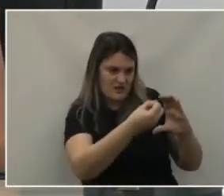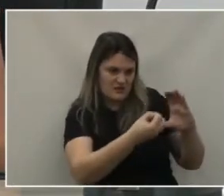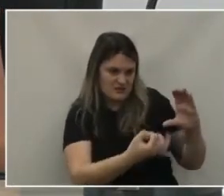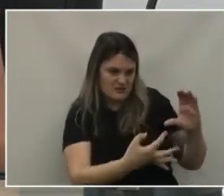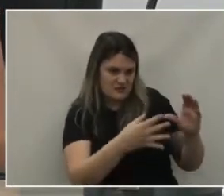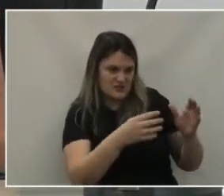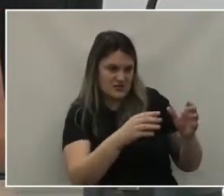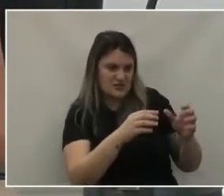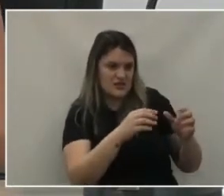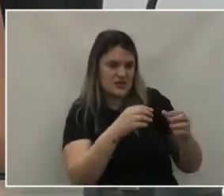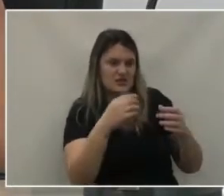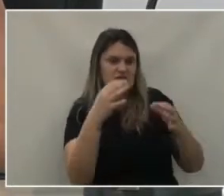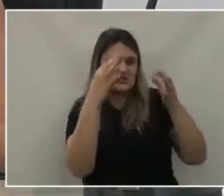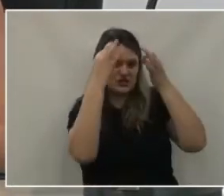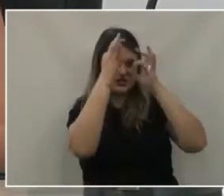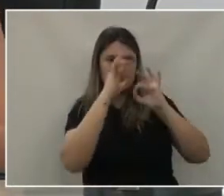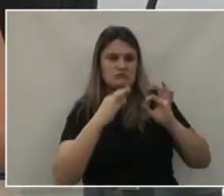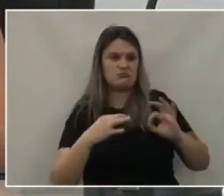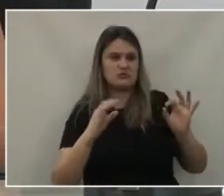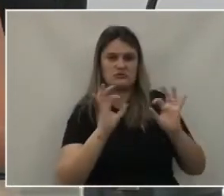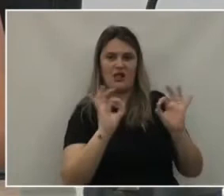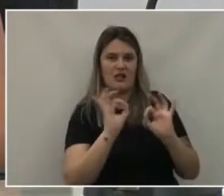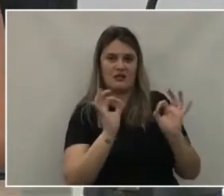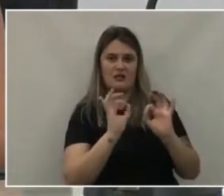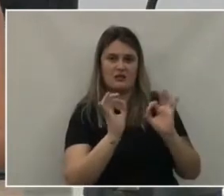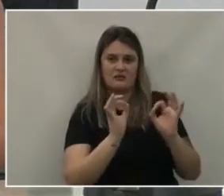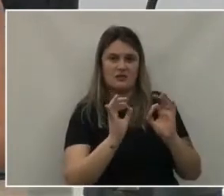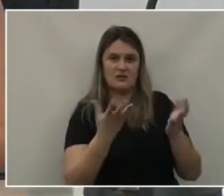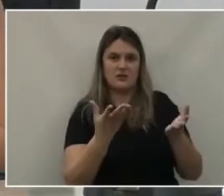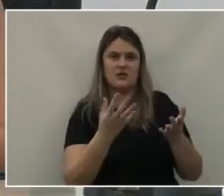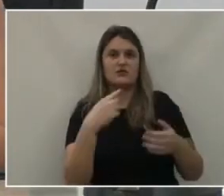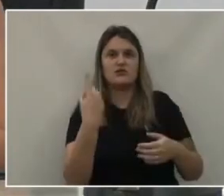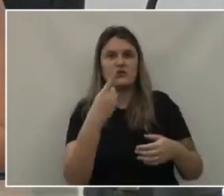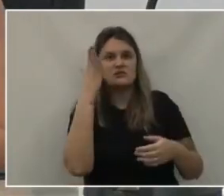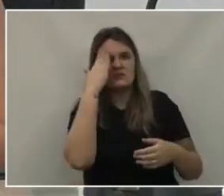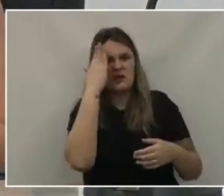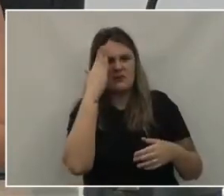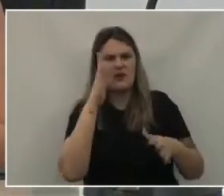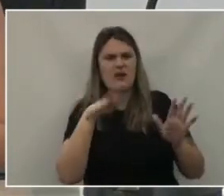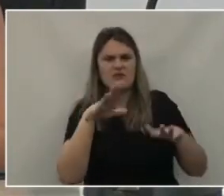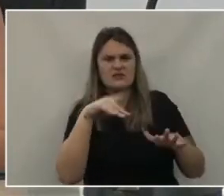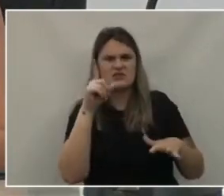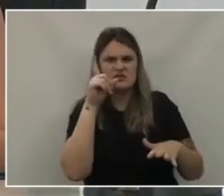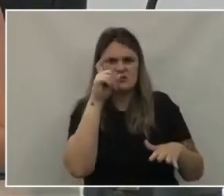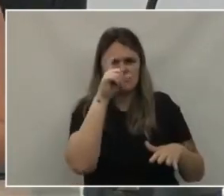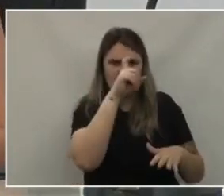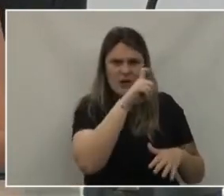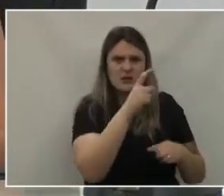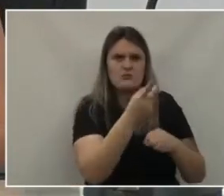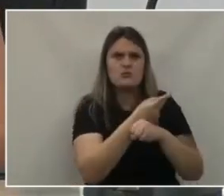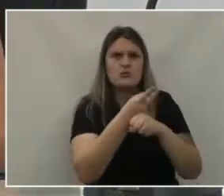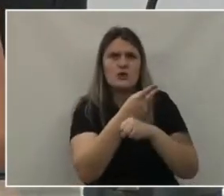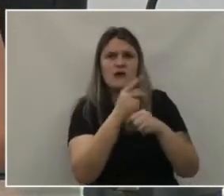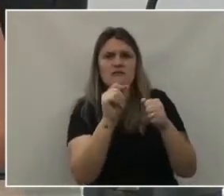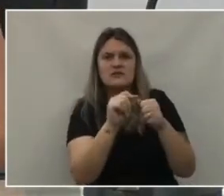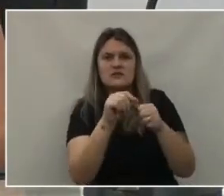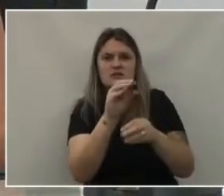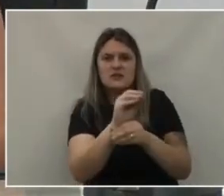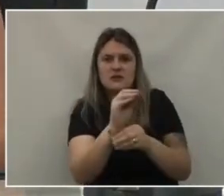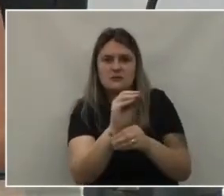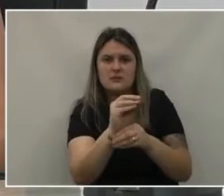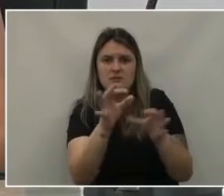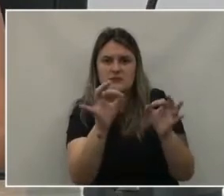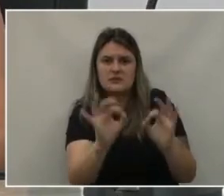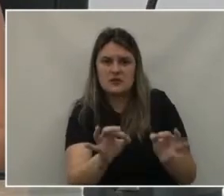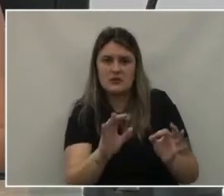um estereotipo, né? Então, a gente sabe quanto é dificuldade para você buscar um tratamento adequado.